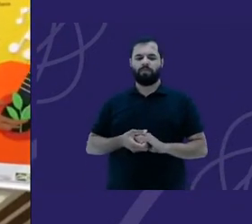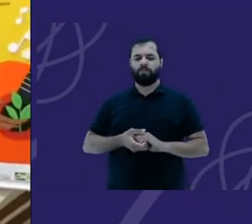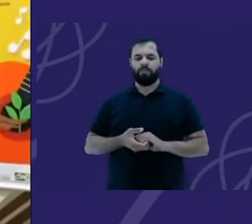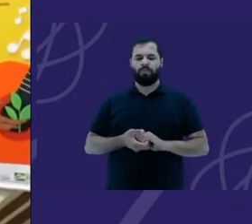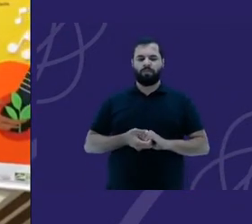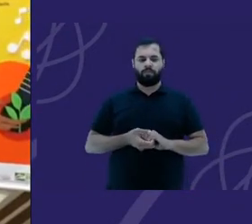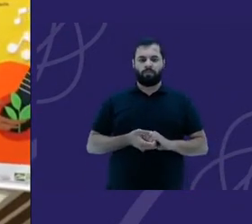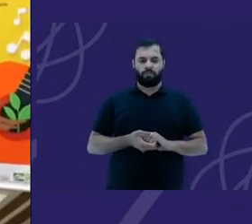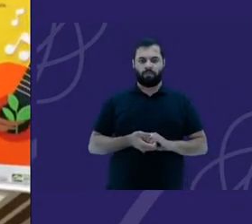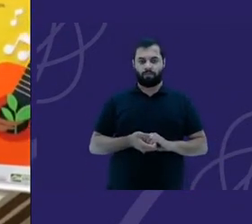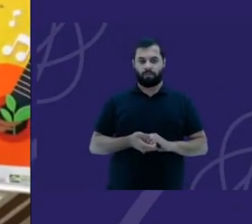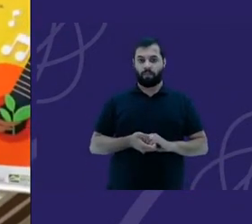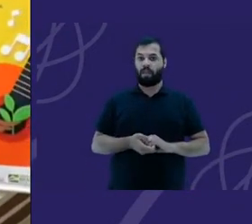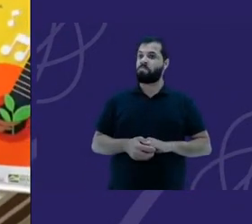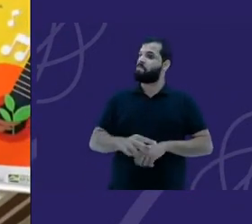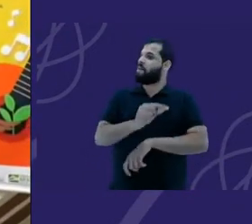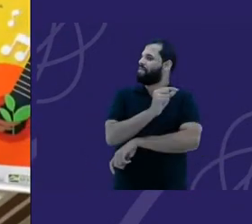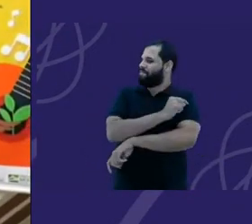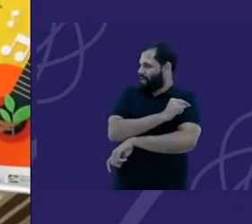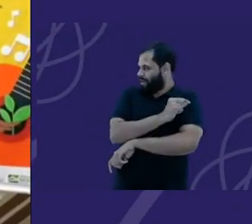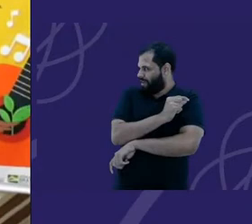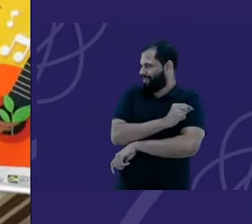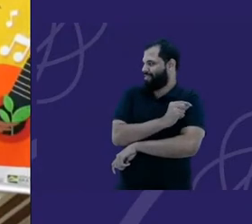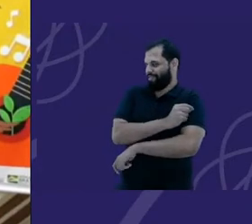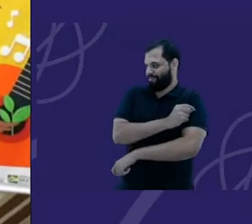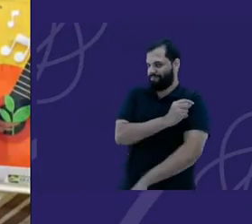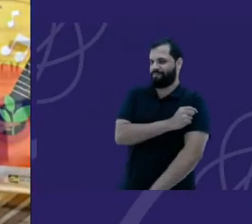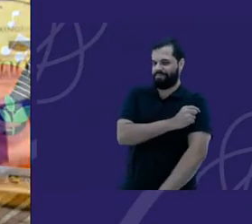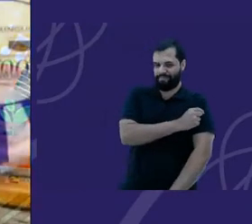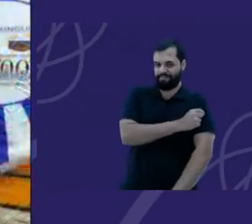Me vacinei.